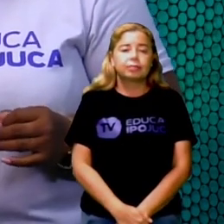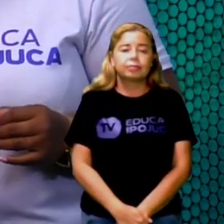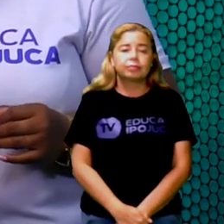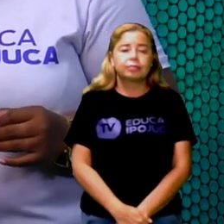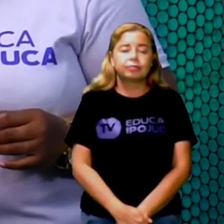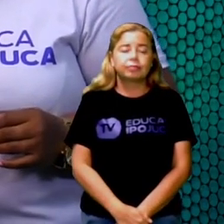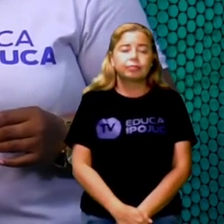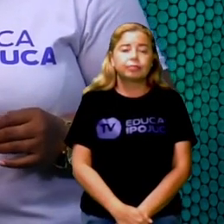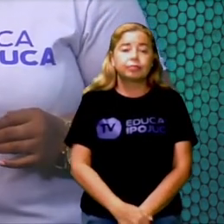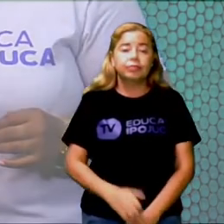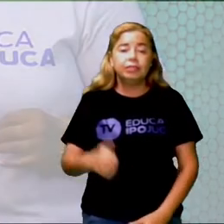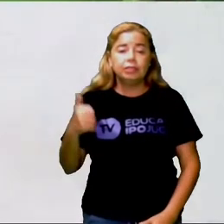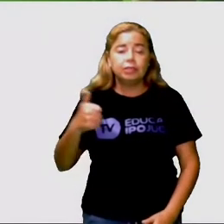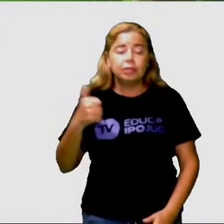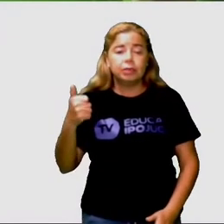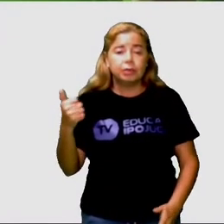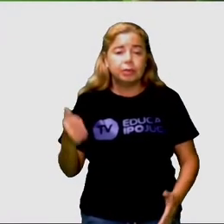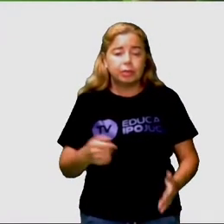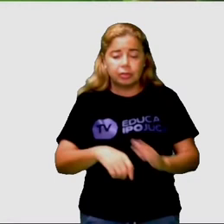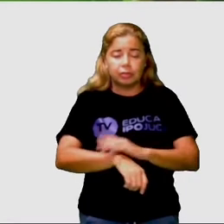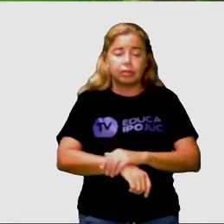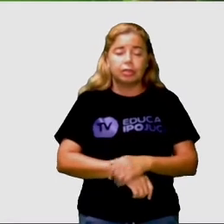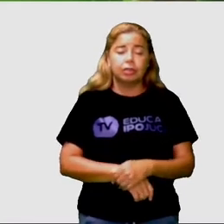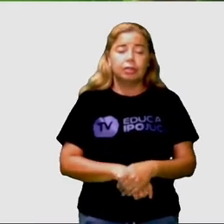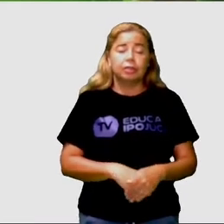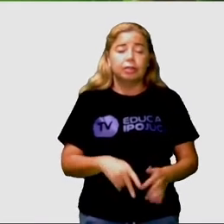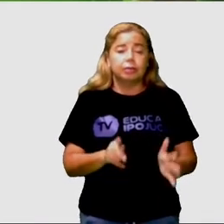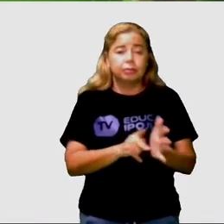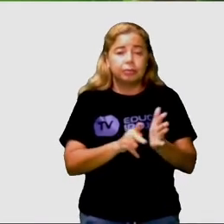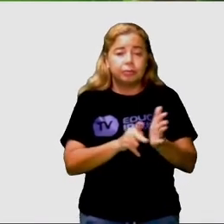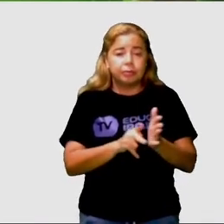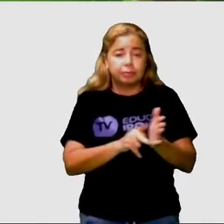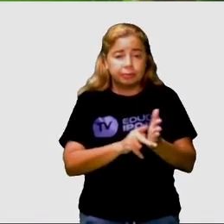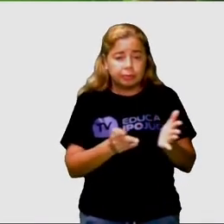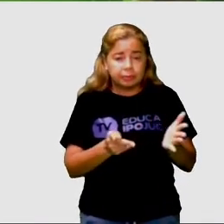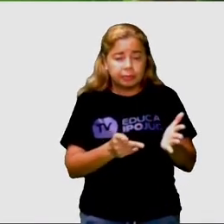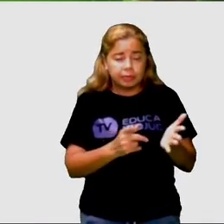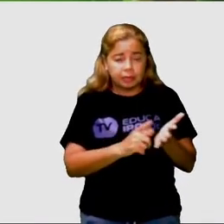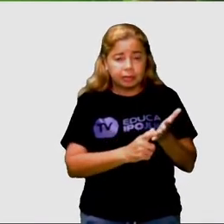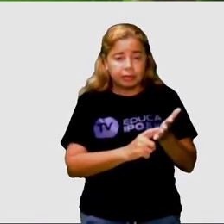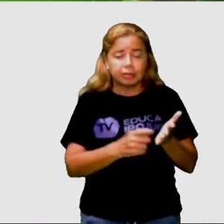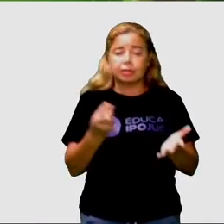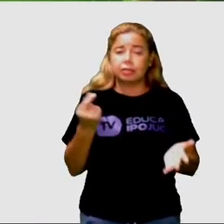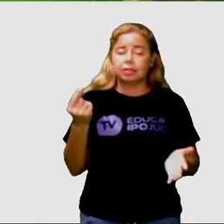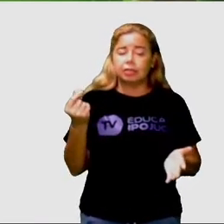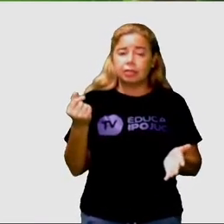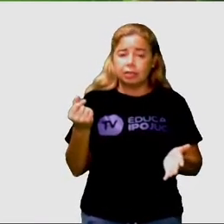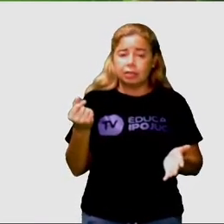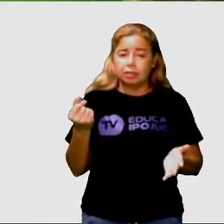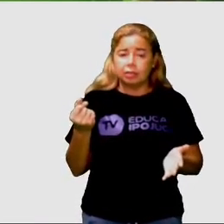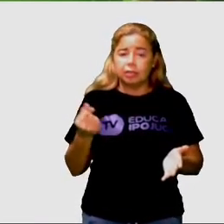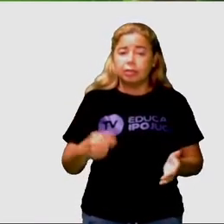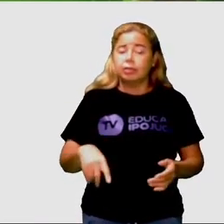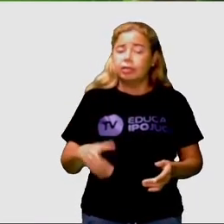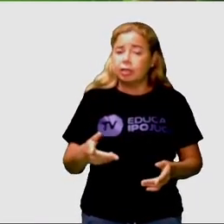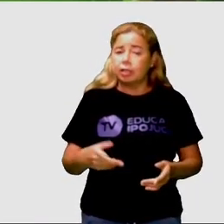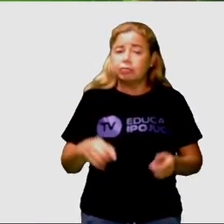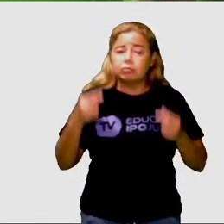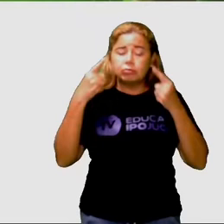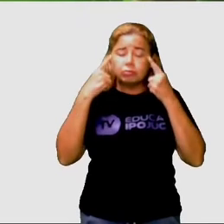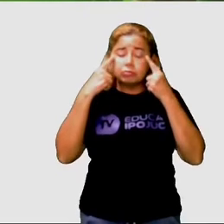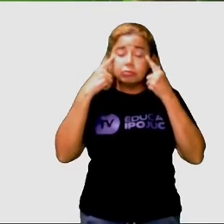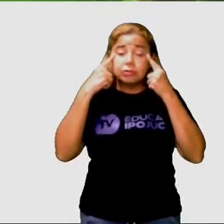As primeiras cédulas, né, de dinheiro surgiu lá na China. Isso